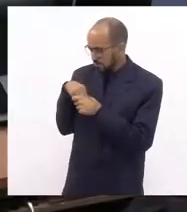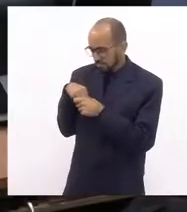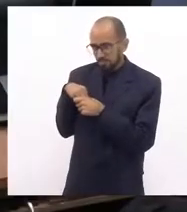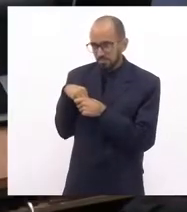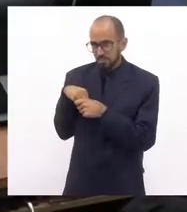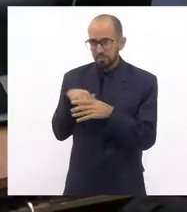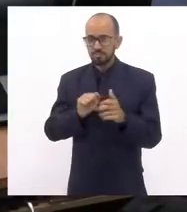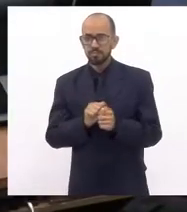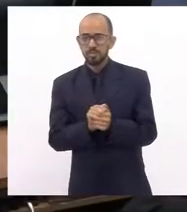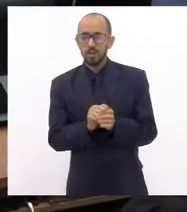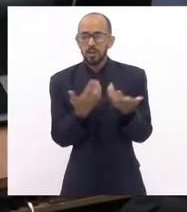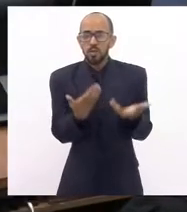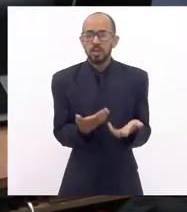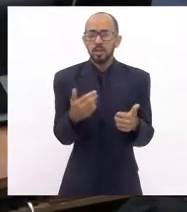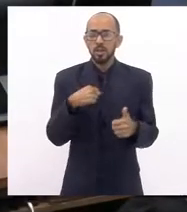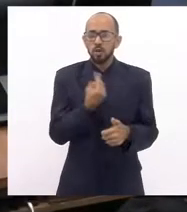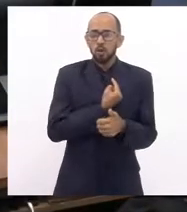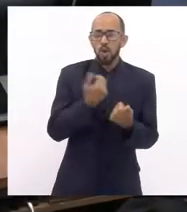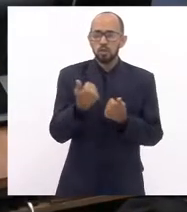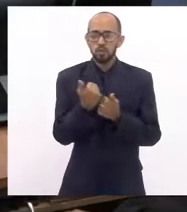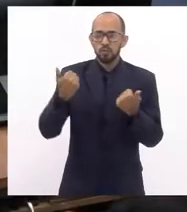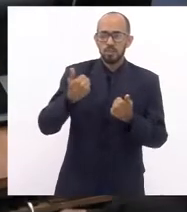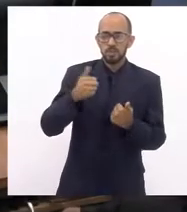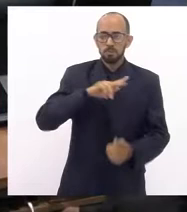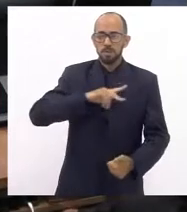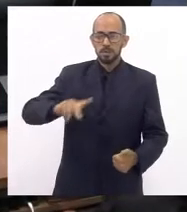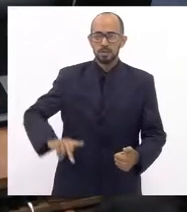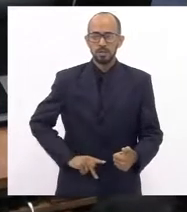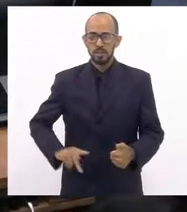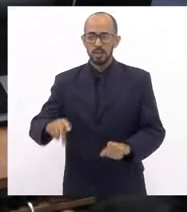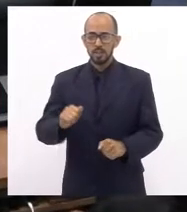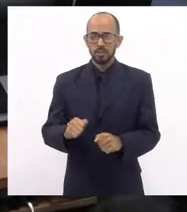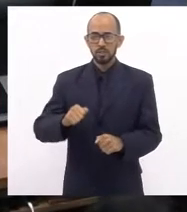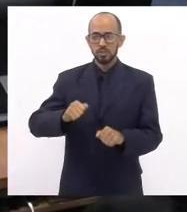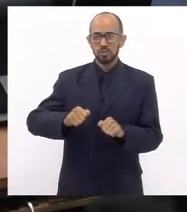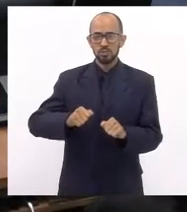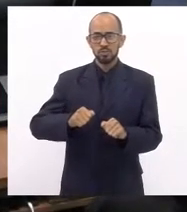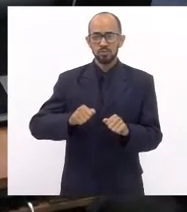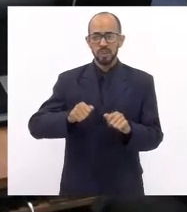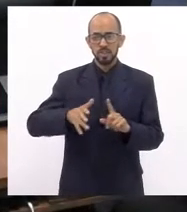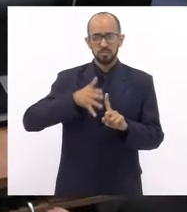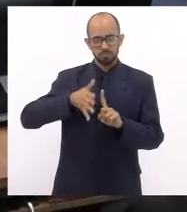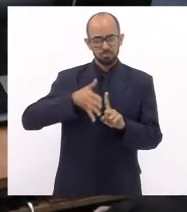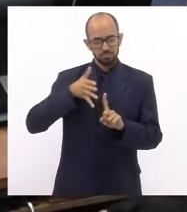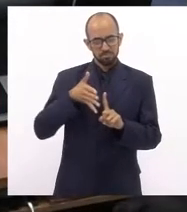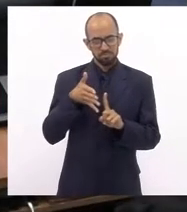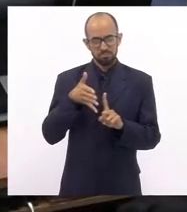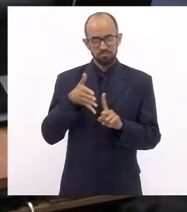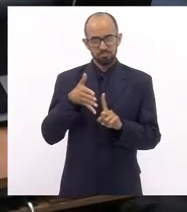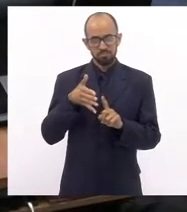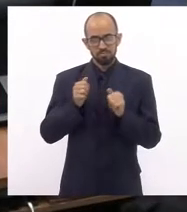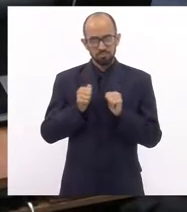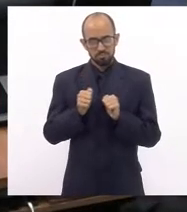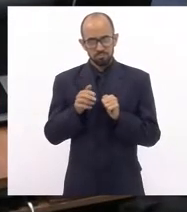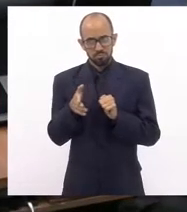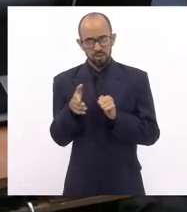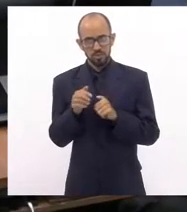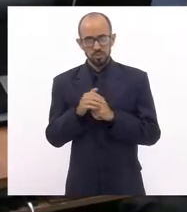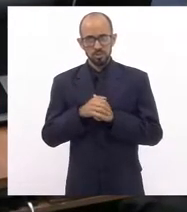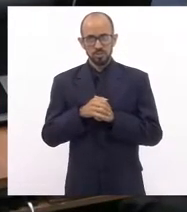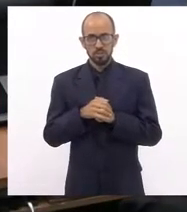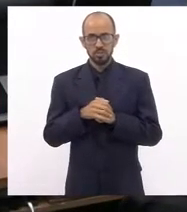o nosso vice-presidente, que me ajudou a realizar isso, ele tenha uma pequena palavra pelos agraciados. Knight Júnior.